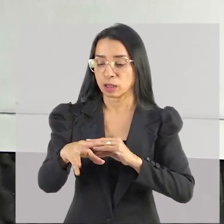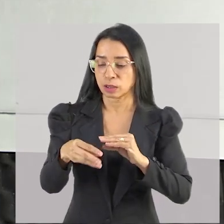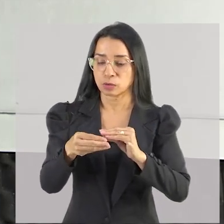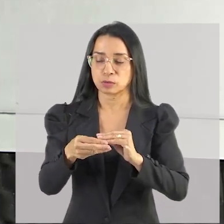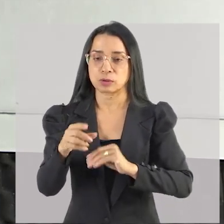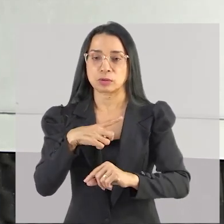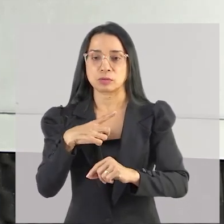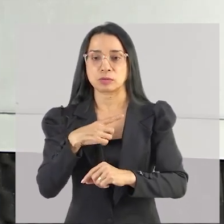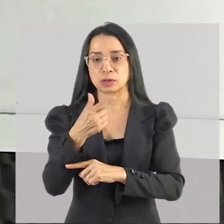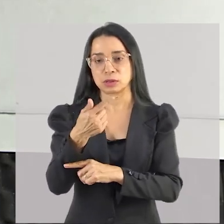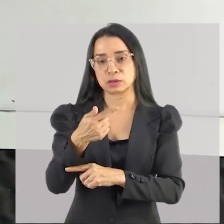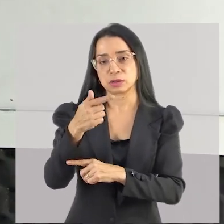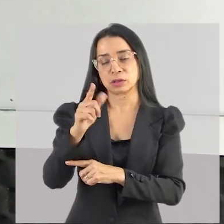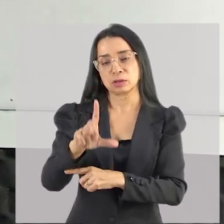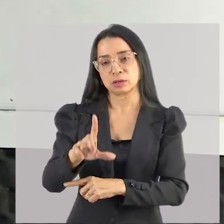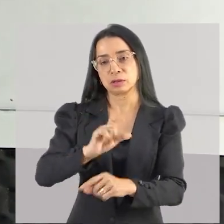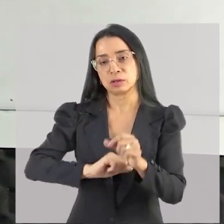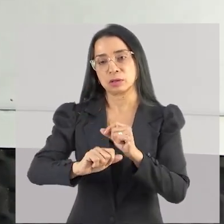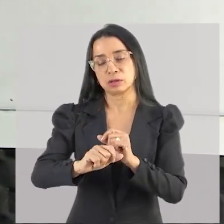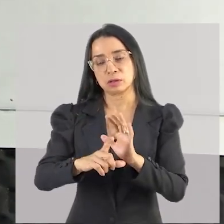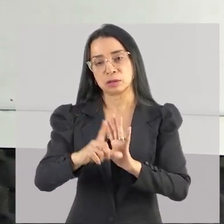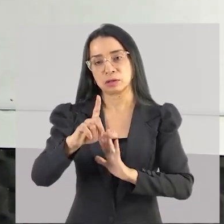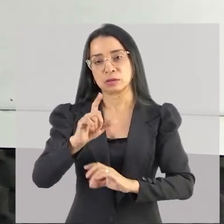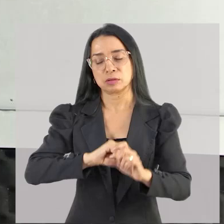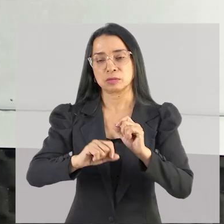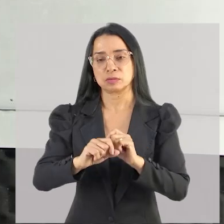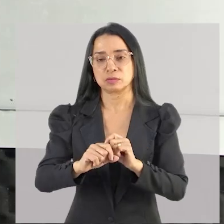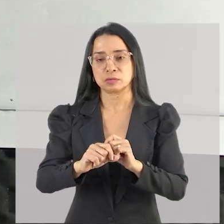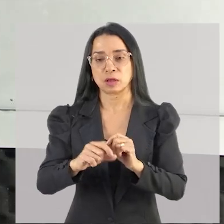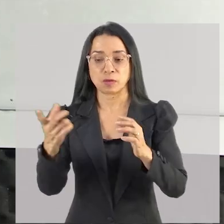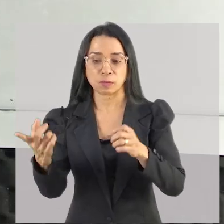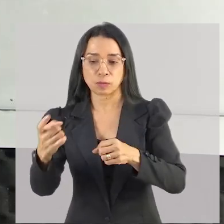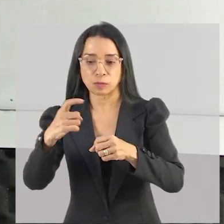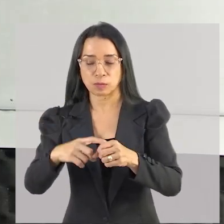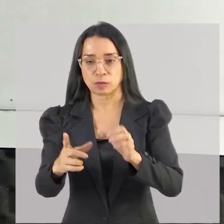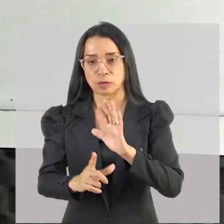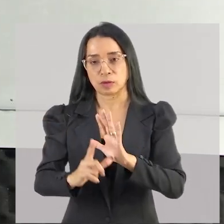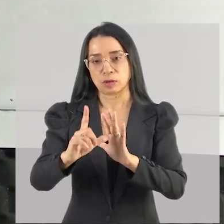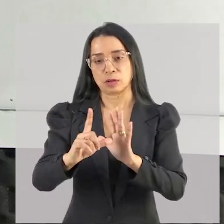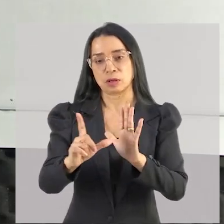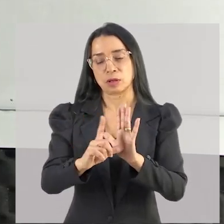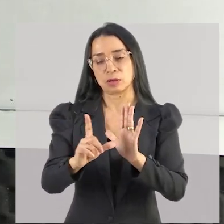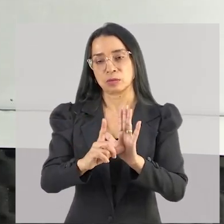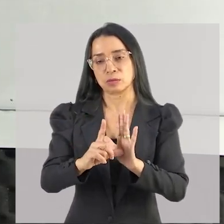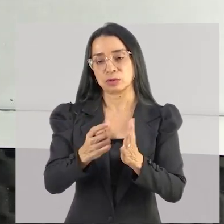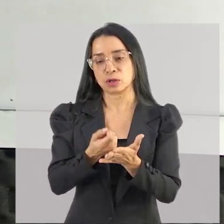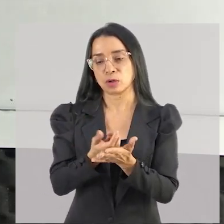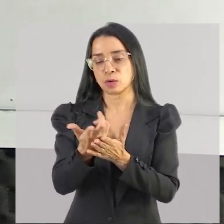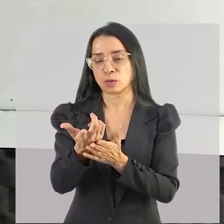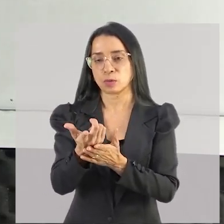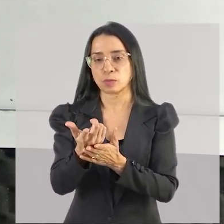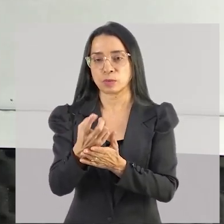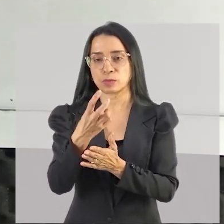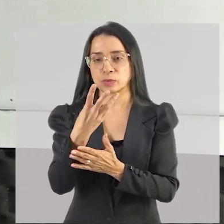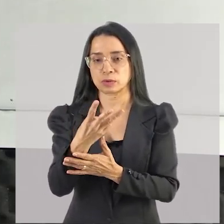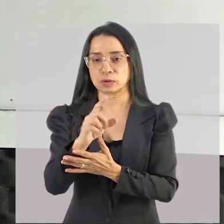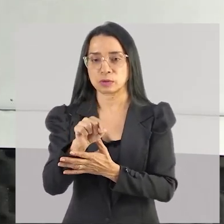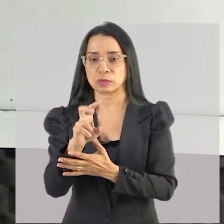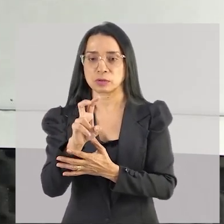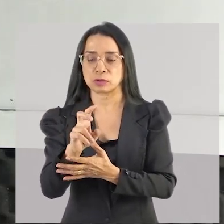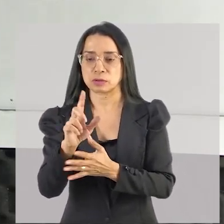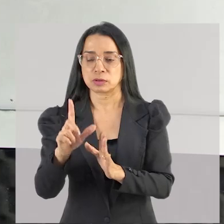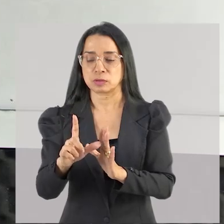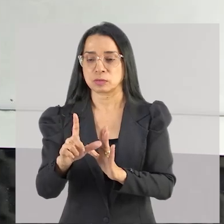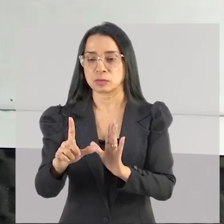à loja e comprou mais 3,5 litros, tá? Então, ele vai e compra mais 3,5